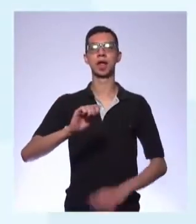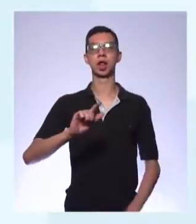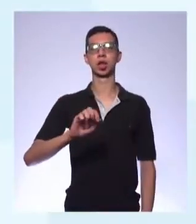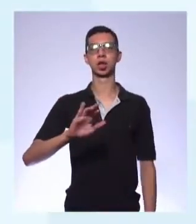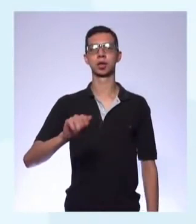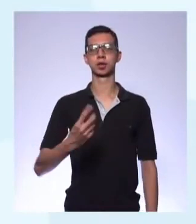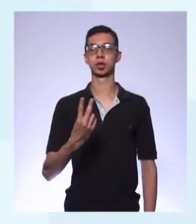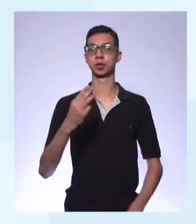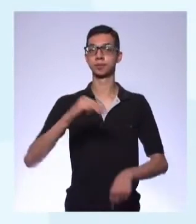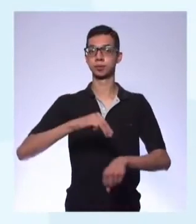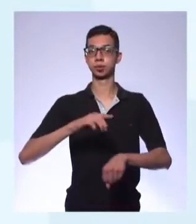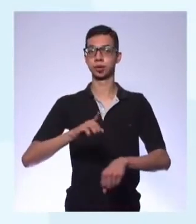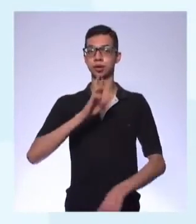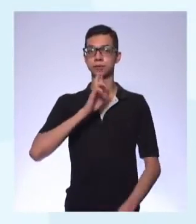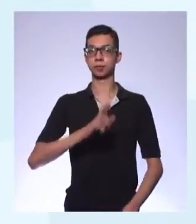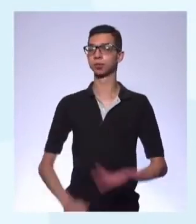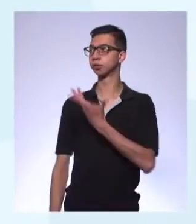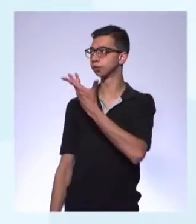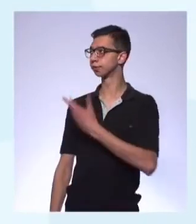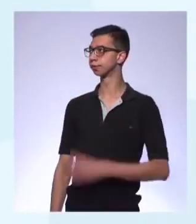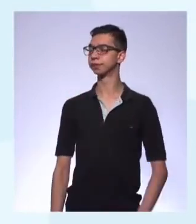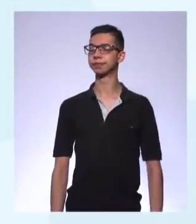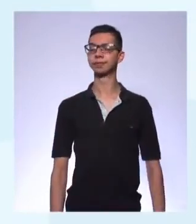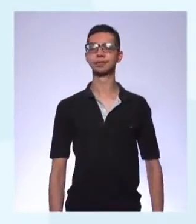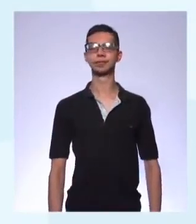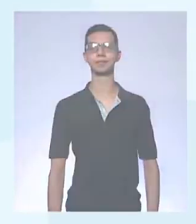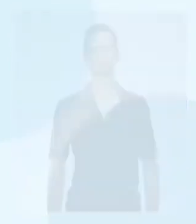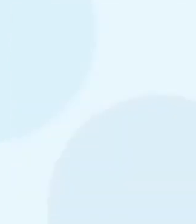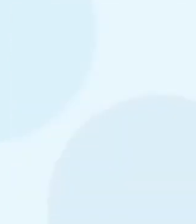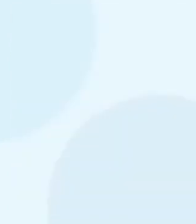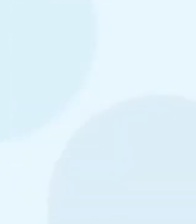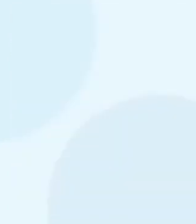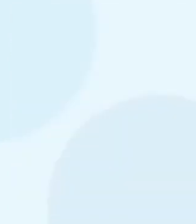minutinhos para você falar para mim o que é caloria.